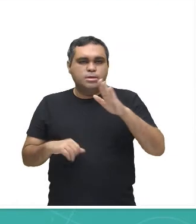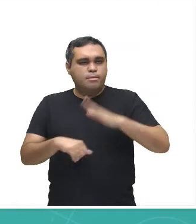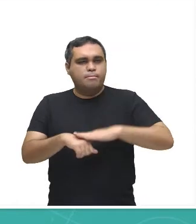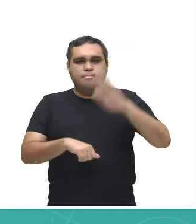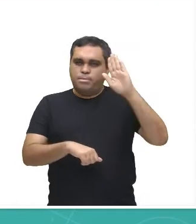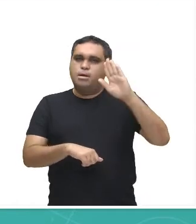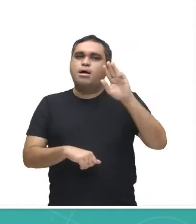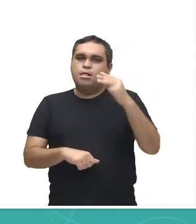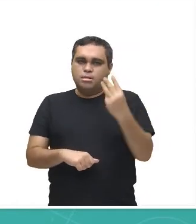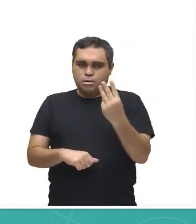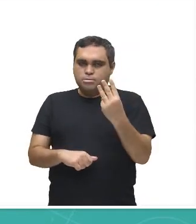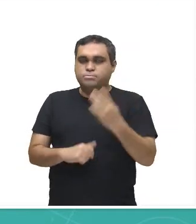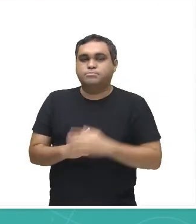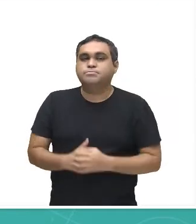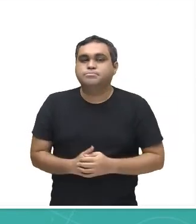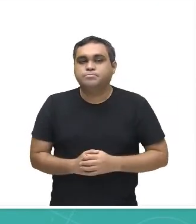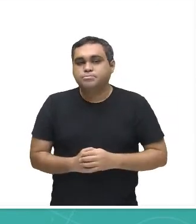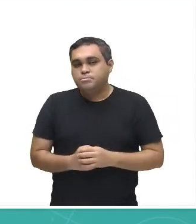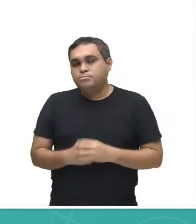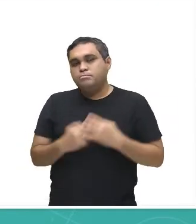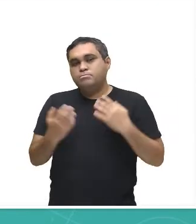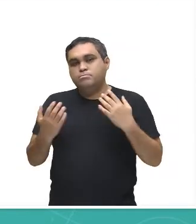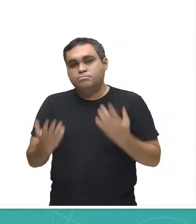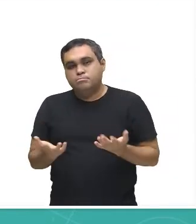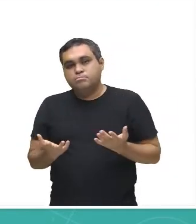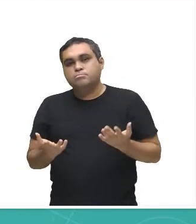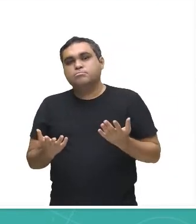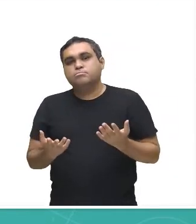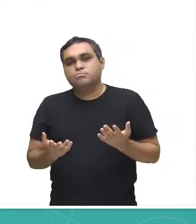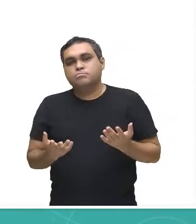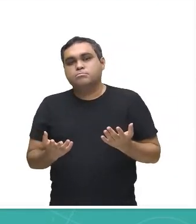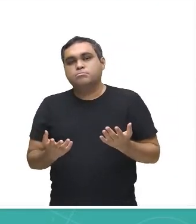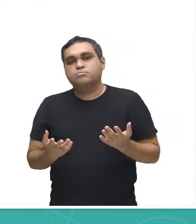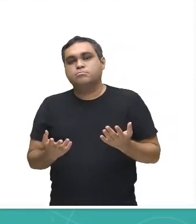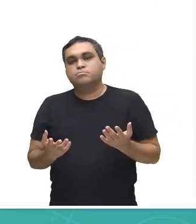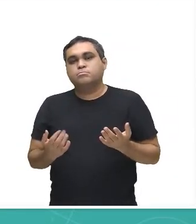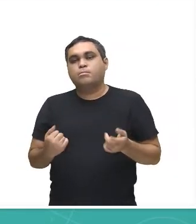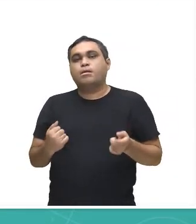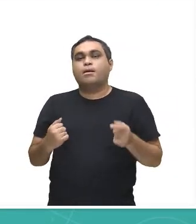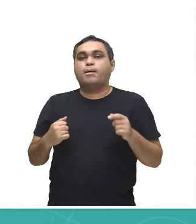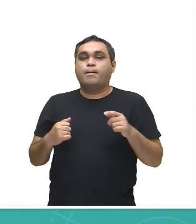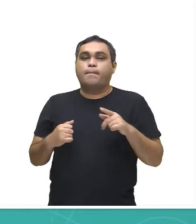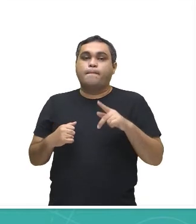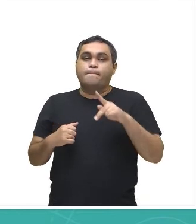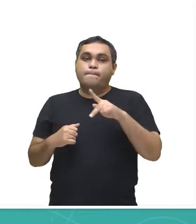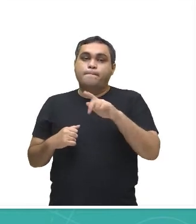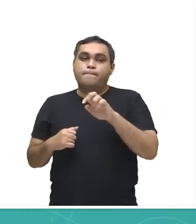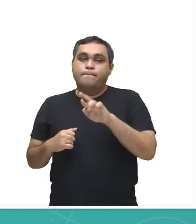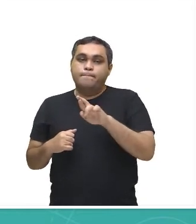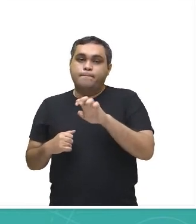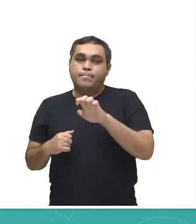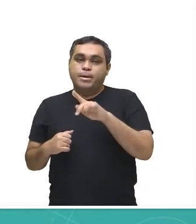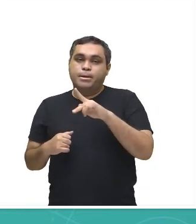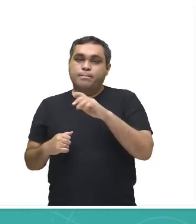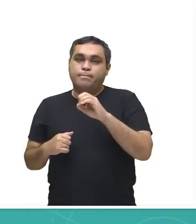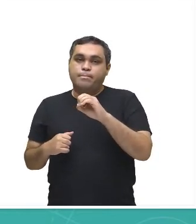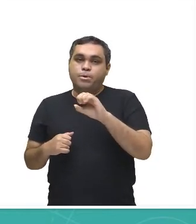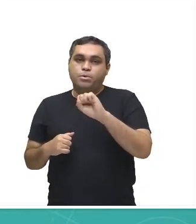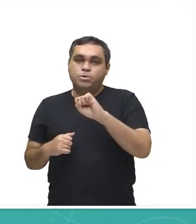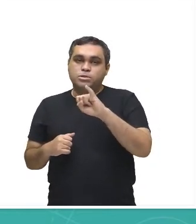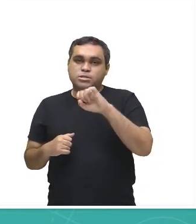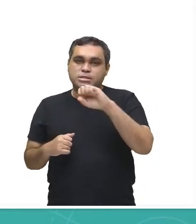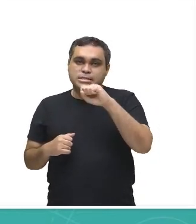certo? Então, utilizaremos a preposition at, para falar de locais de